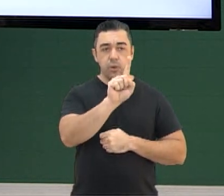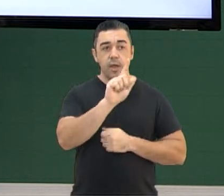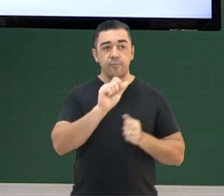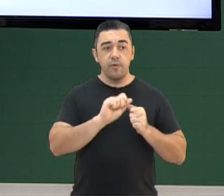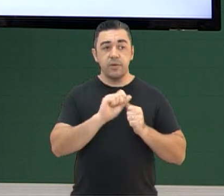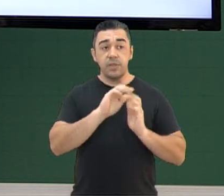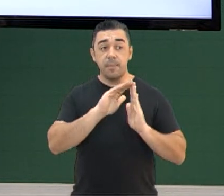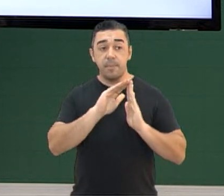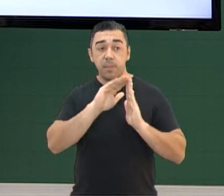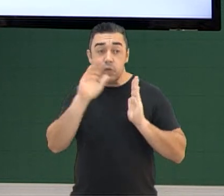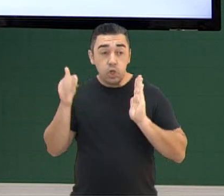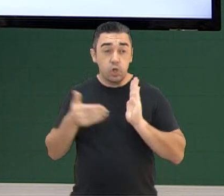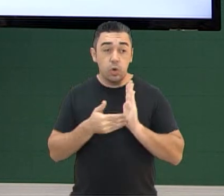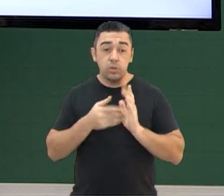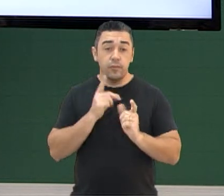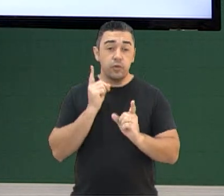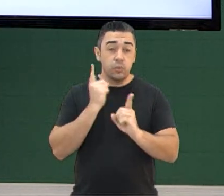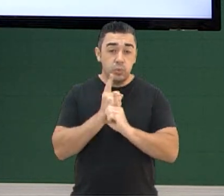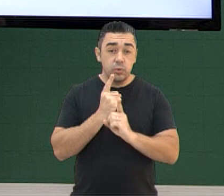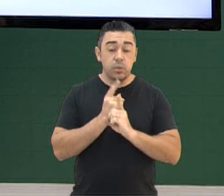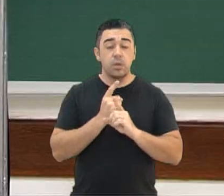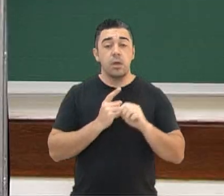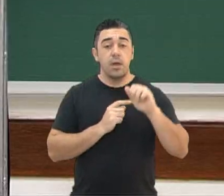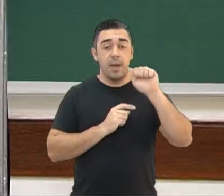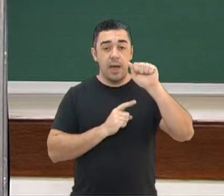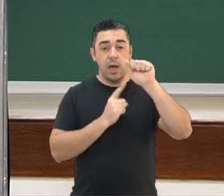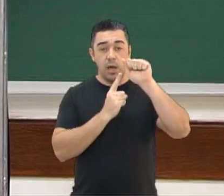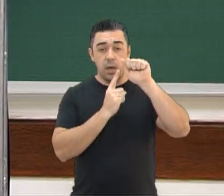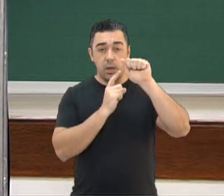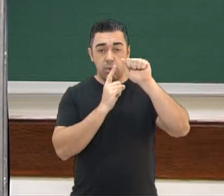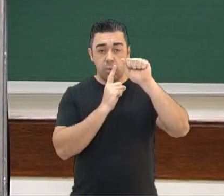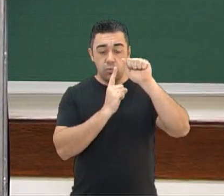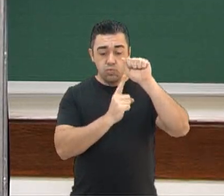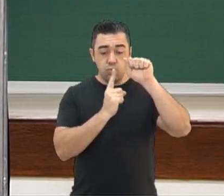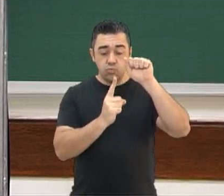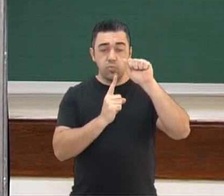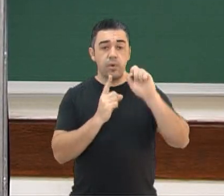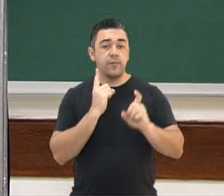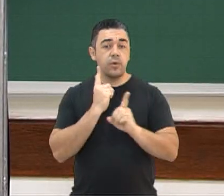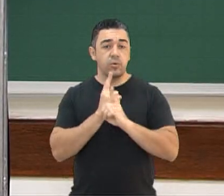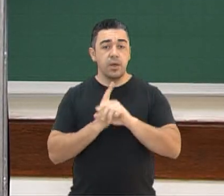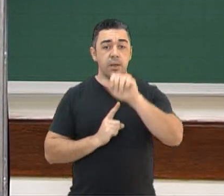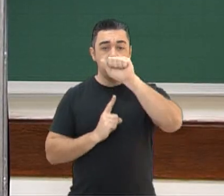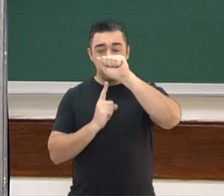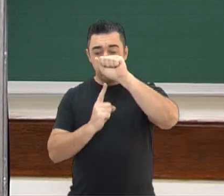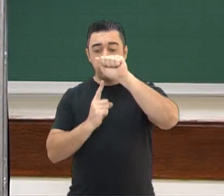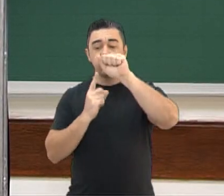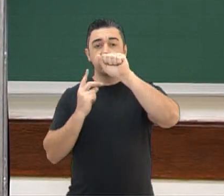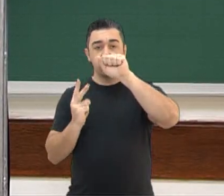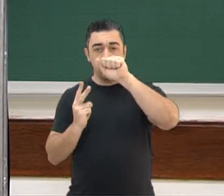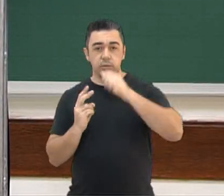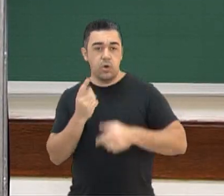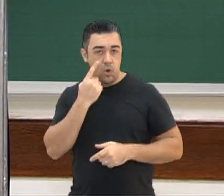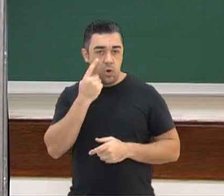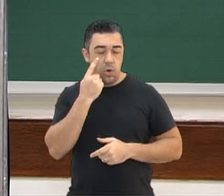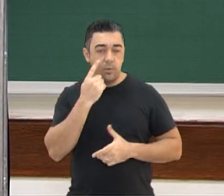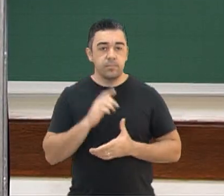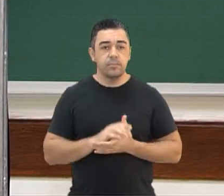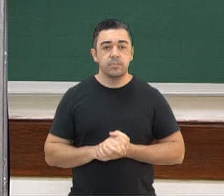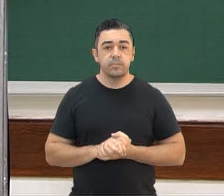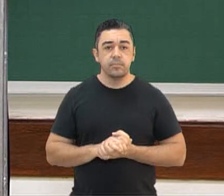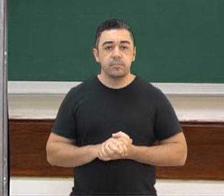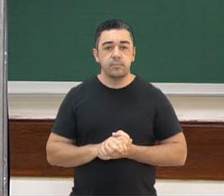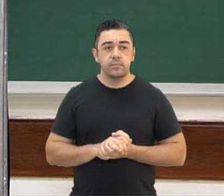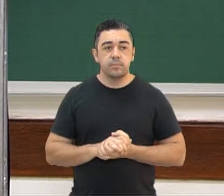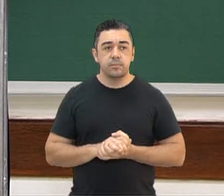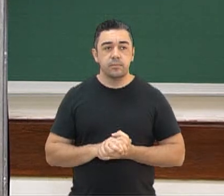elementos. Então, eu descobri o elemento A11. Agora, vamos descobrir o elemento A12. Mais um elemento.